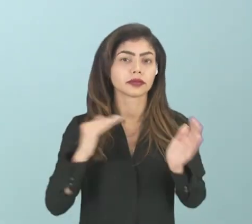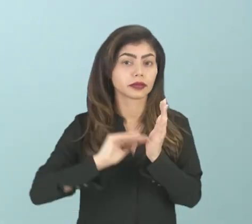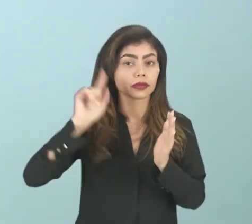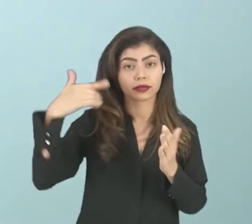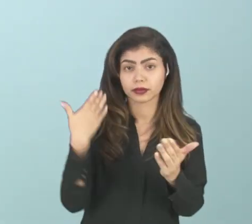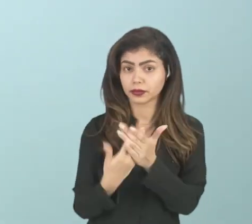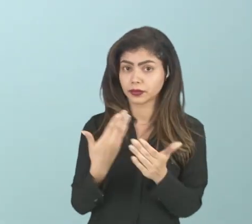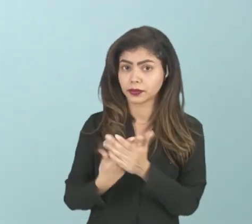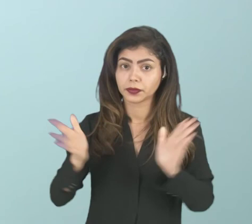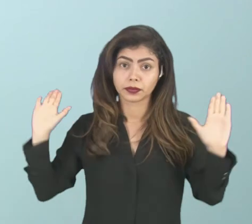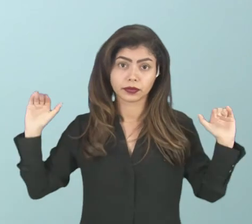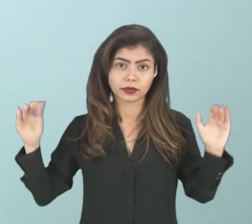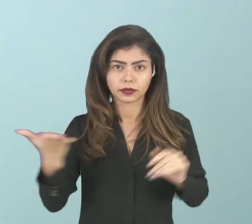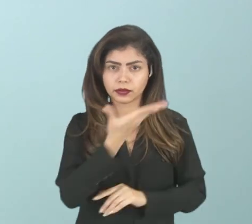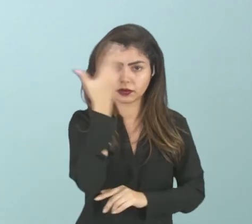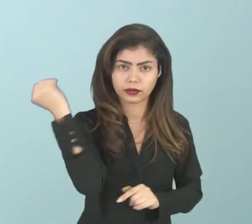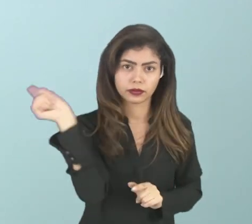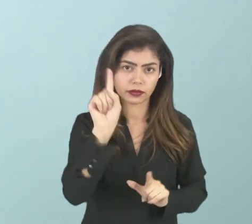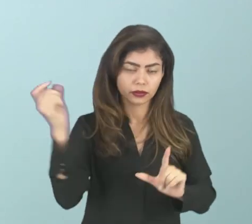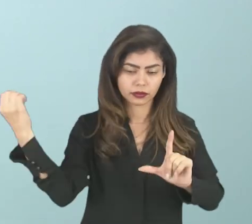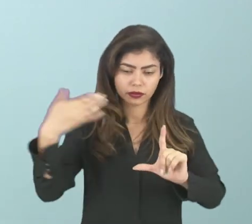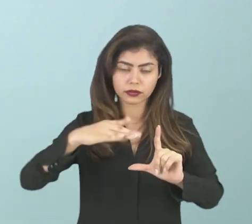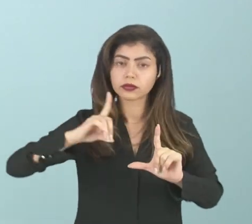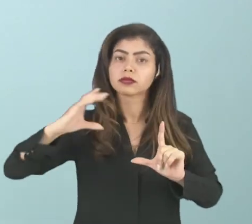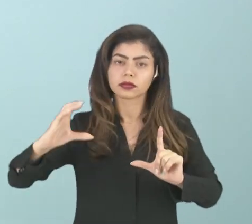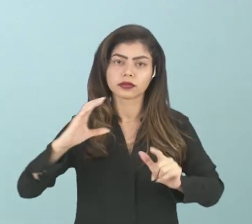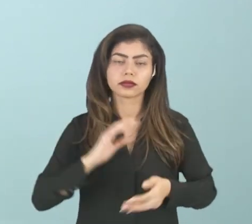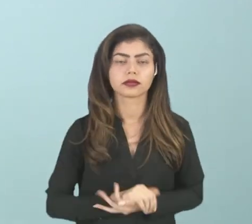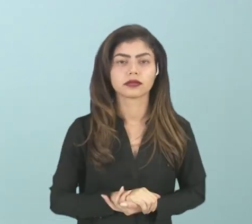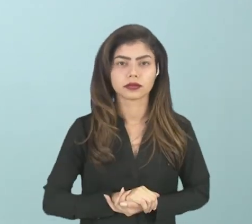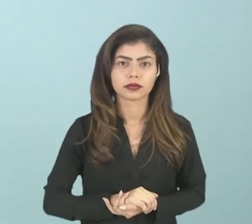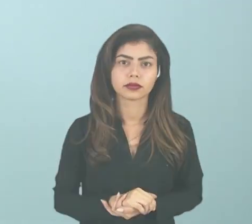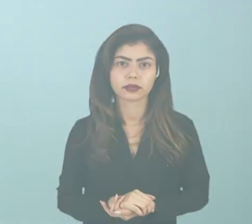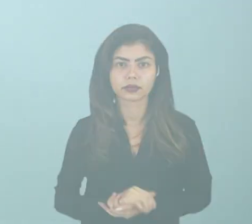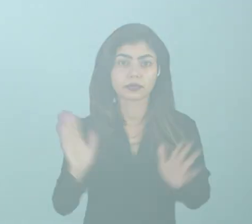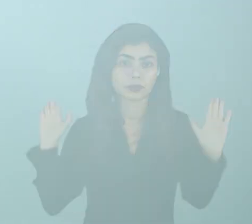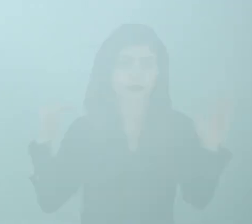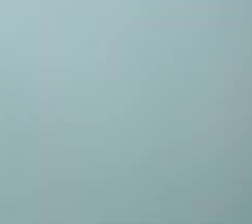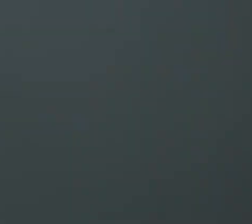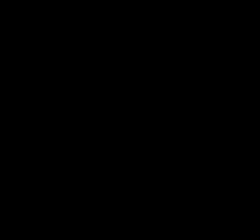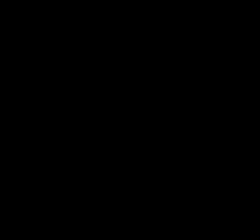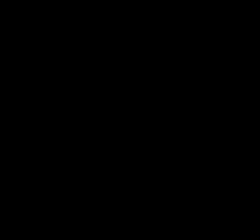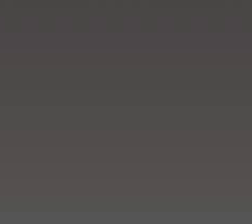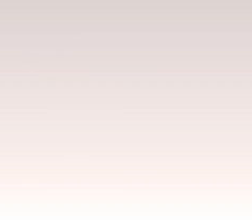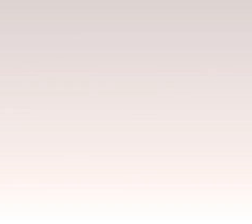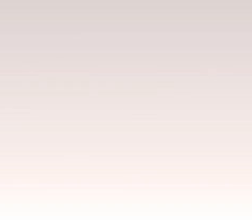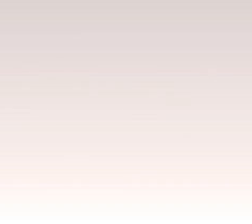até a próxima aula e não deixe de acessar a plataforma Eduque. Até mais!